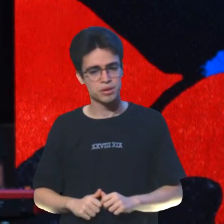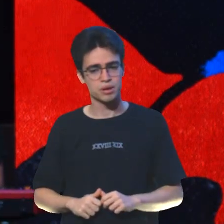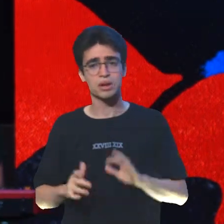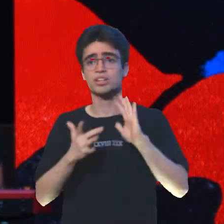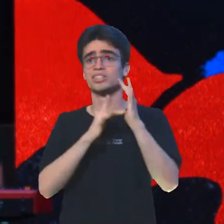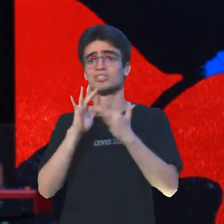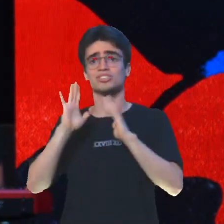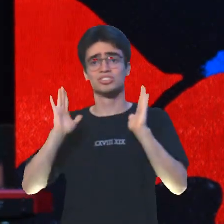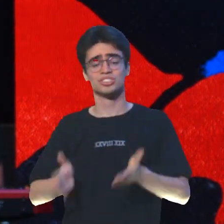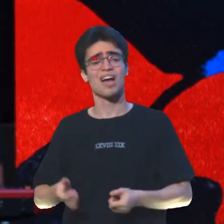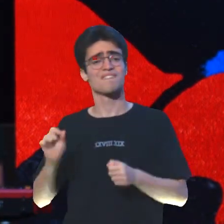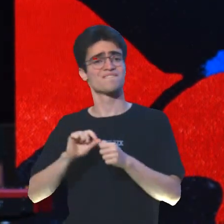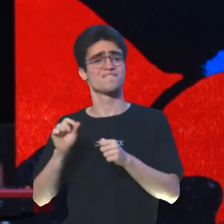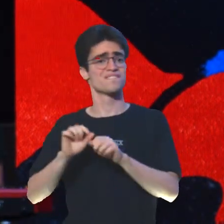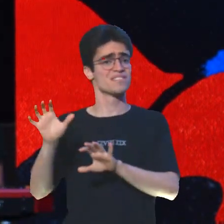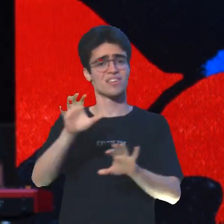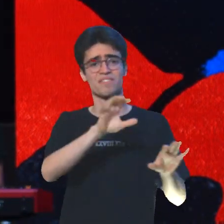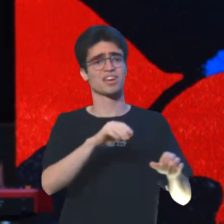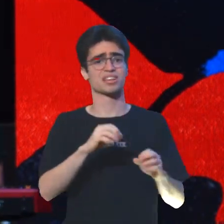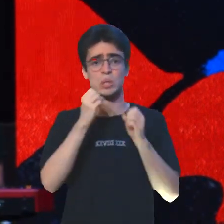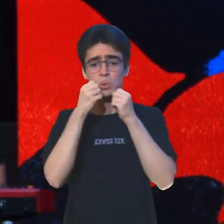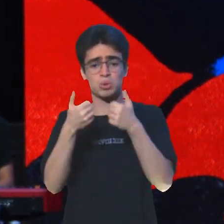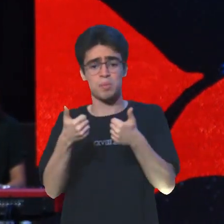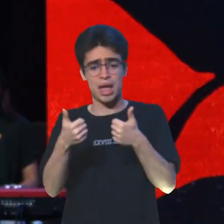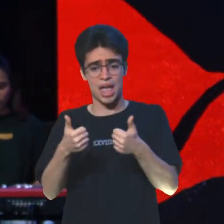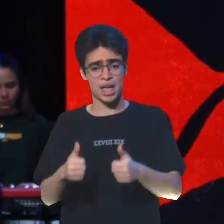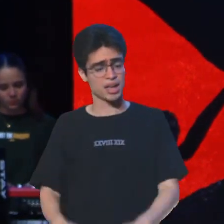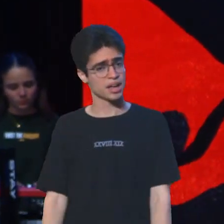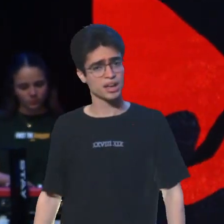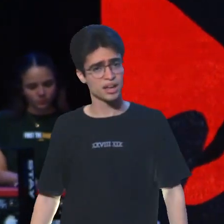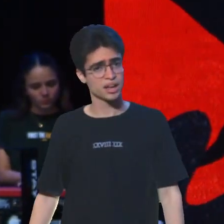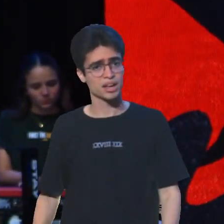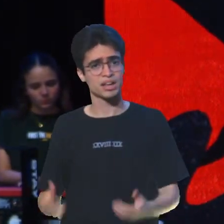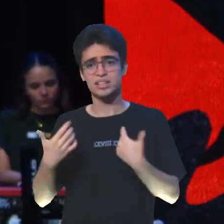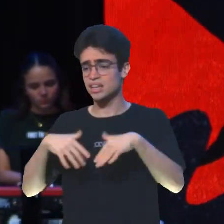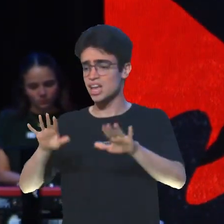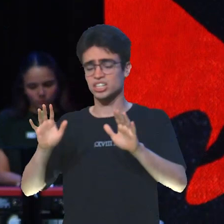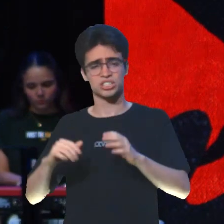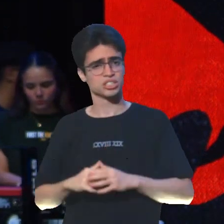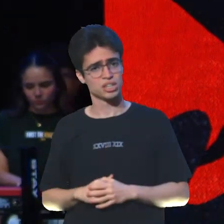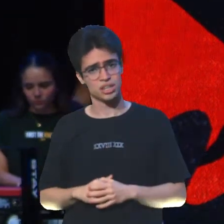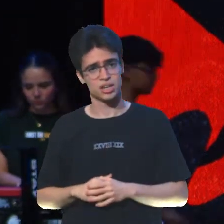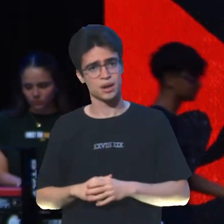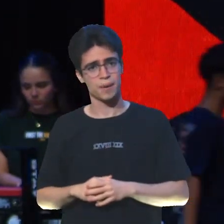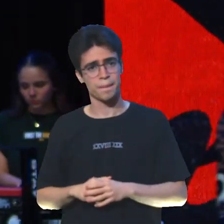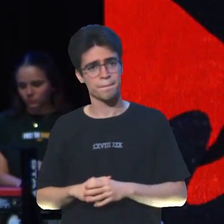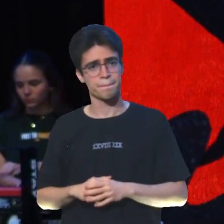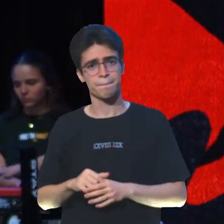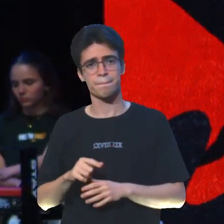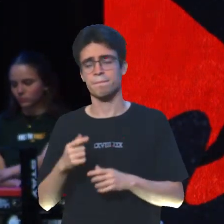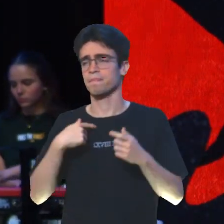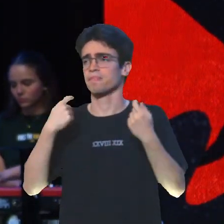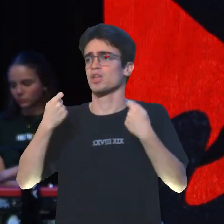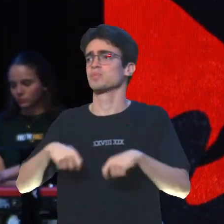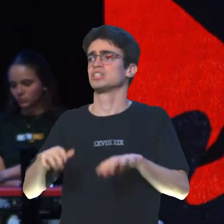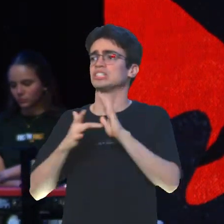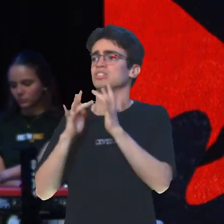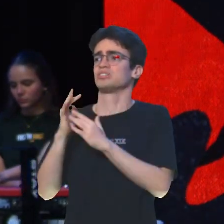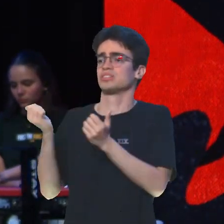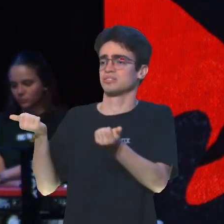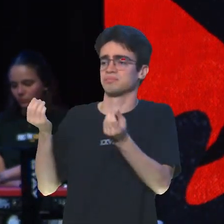Jesus já fez. Está tudo bem. Deixa ali agora. Não preciso que ele faça mais